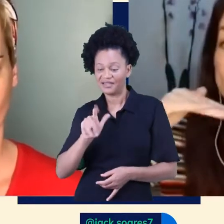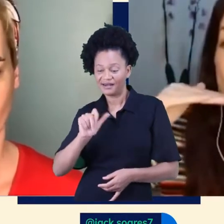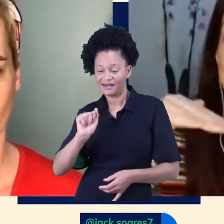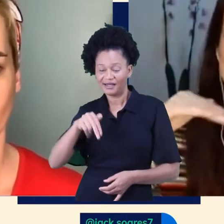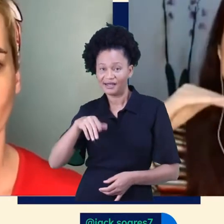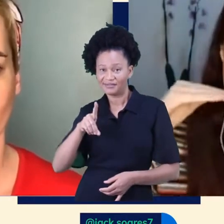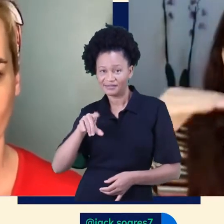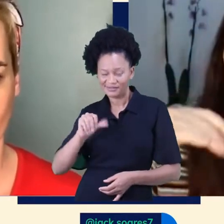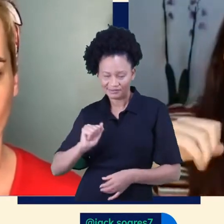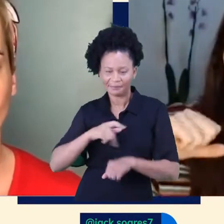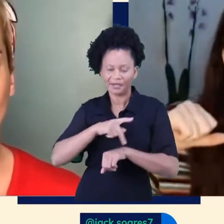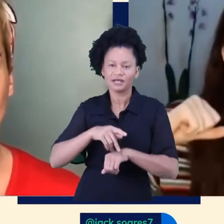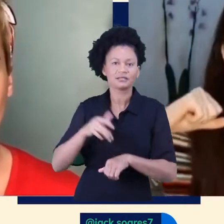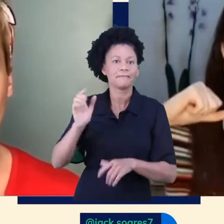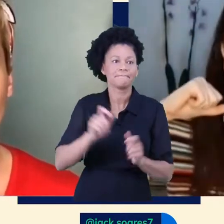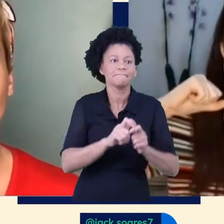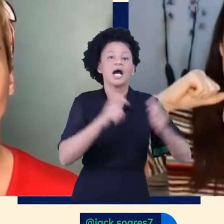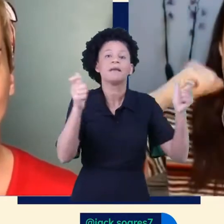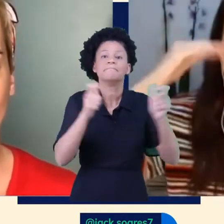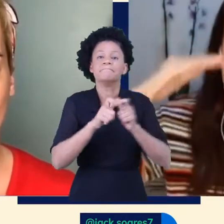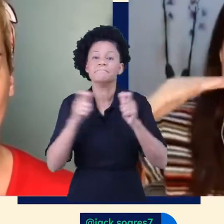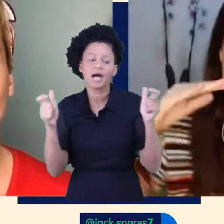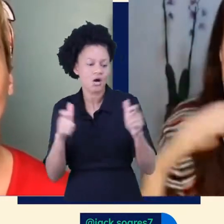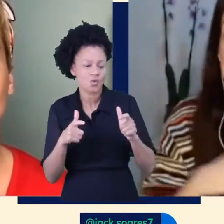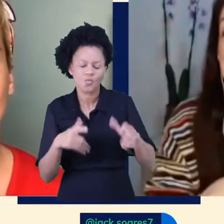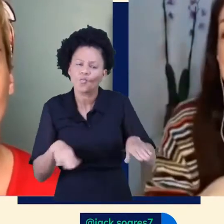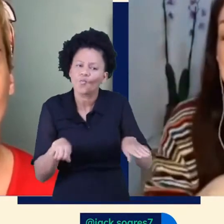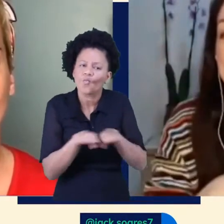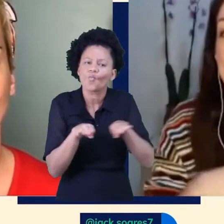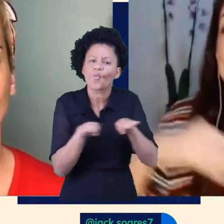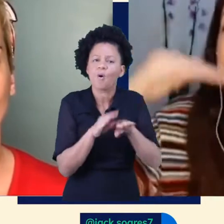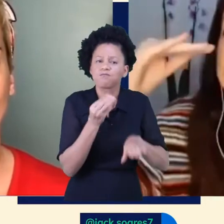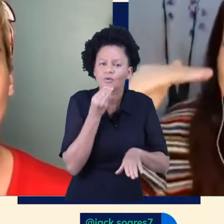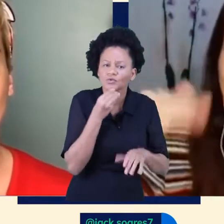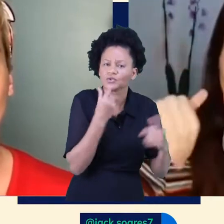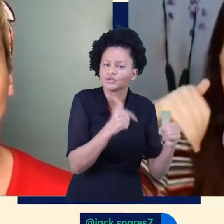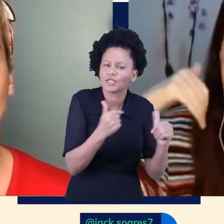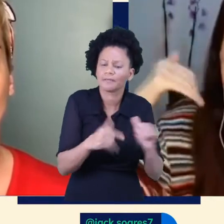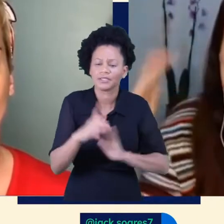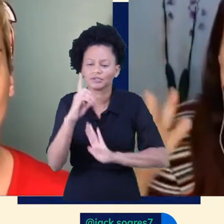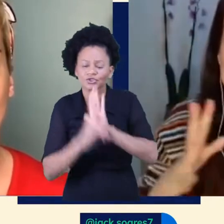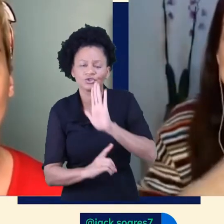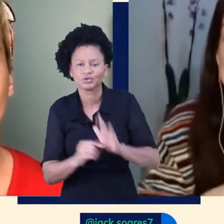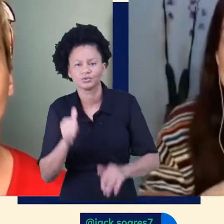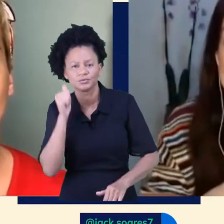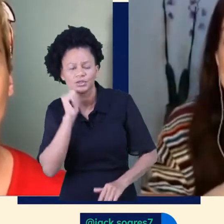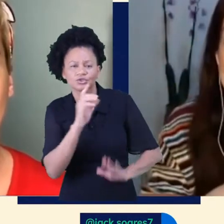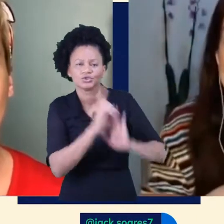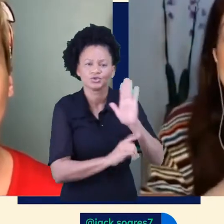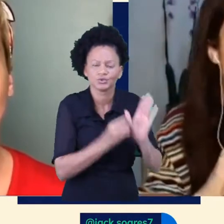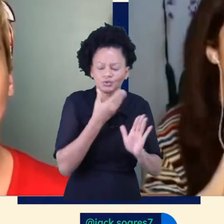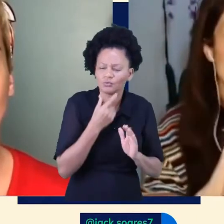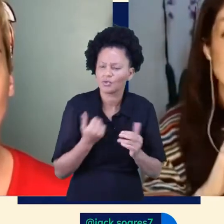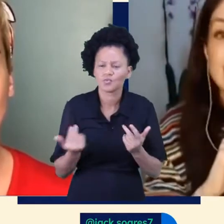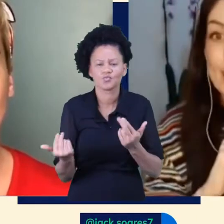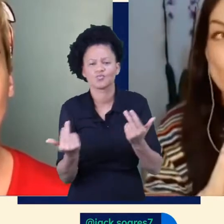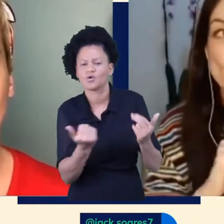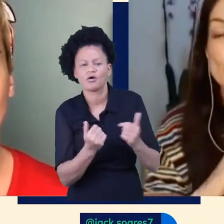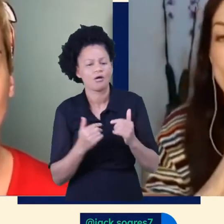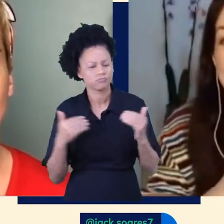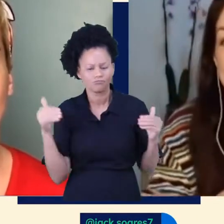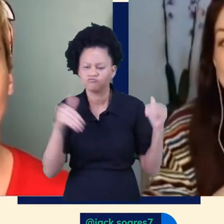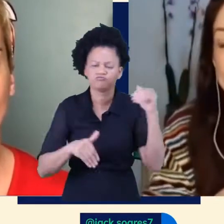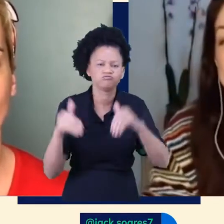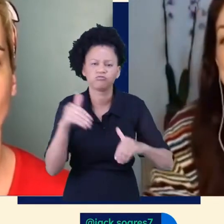de oportunidade para homens e mulheres, né, de direitos de homens e mulheres, salários, participação na política. Por que lá é